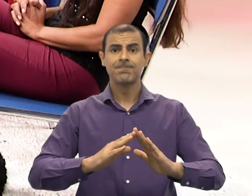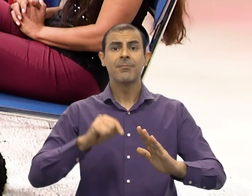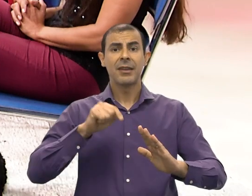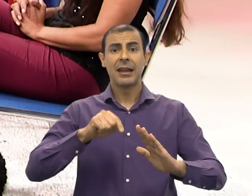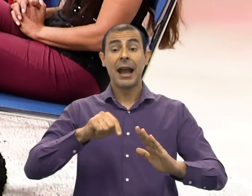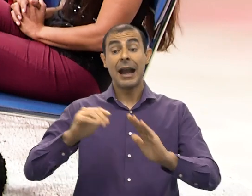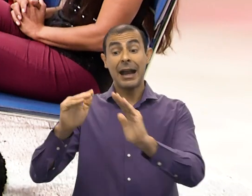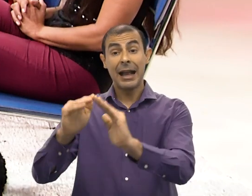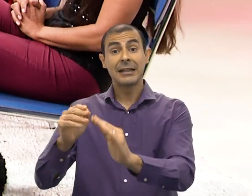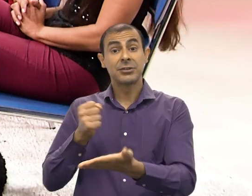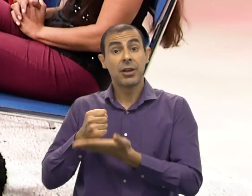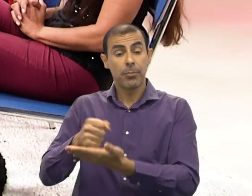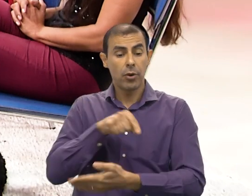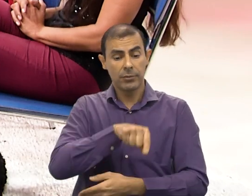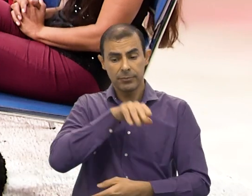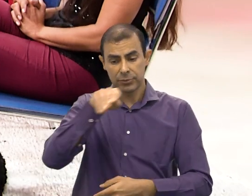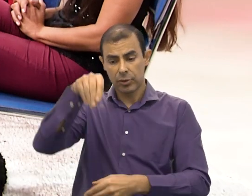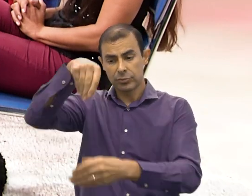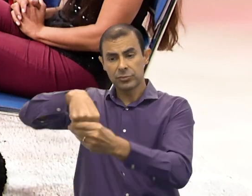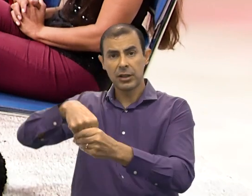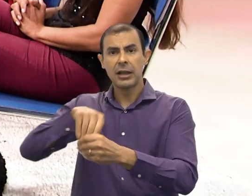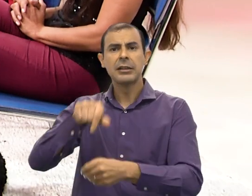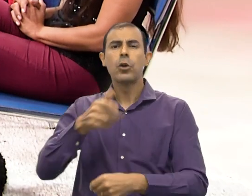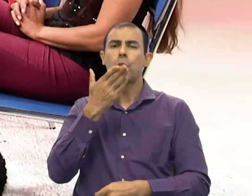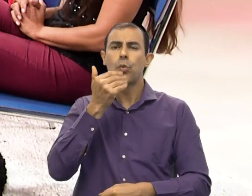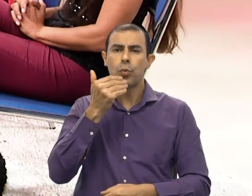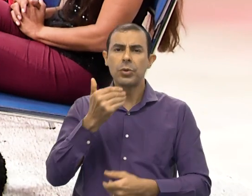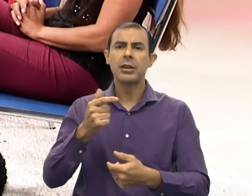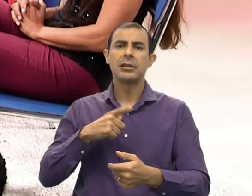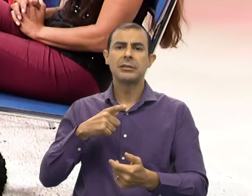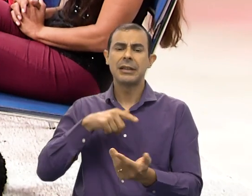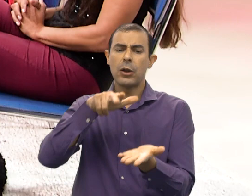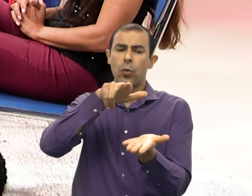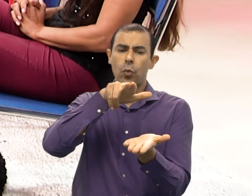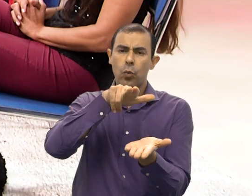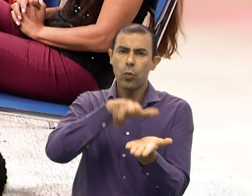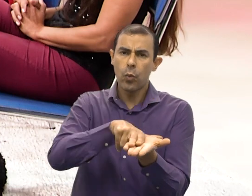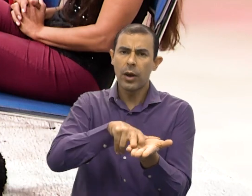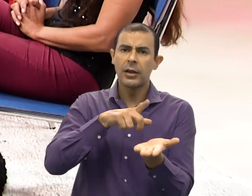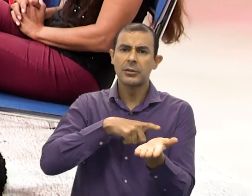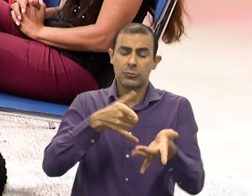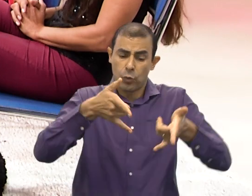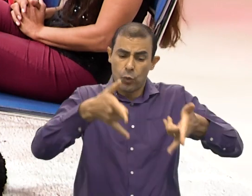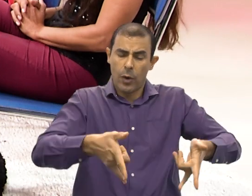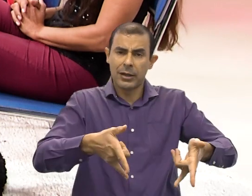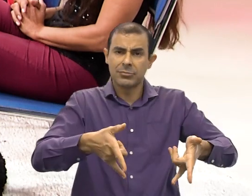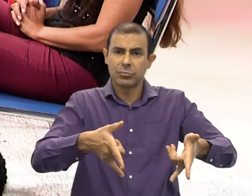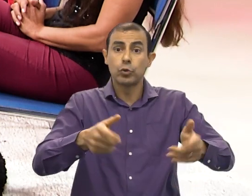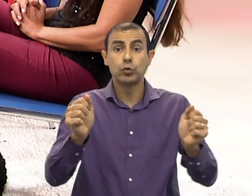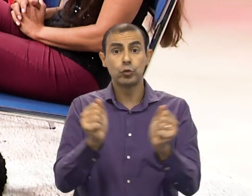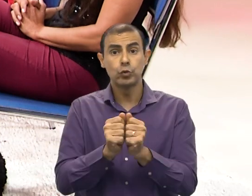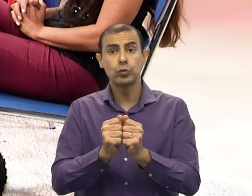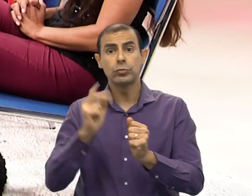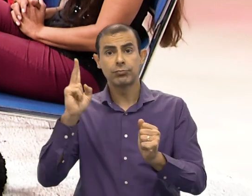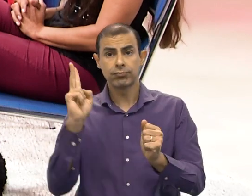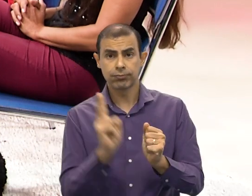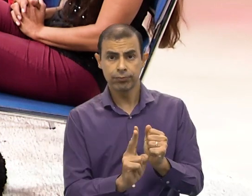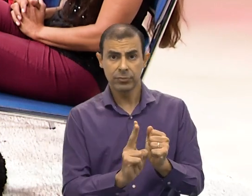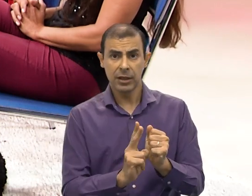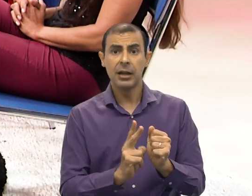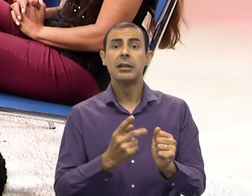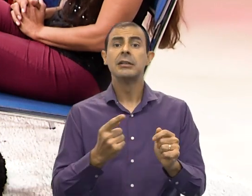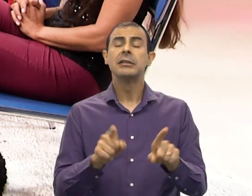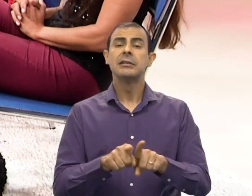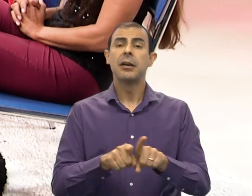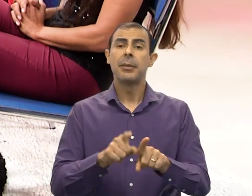é abrigada nessas casas de apoio que tem todas as refeições, quartos independentes para paciente e seu acompanhante, com